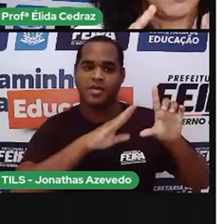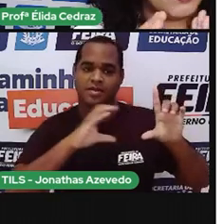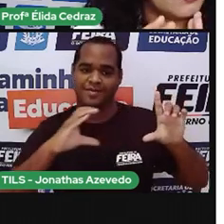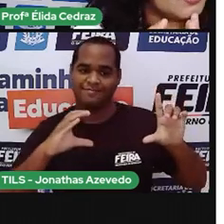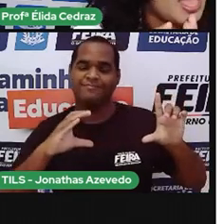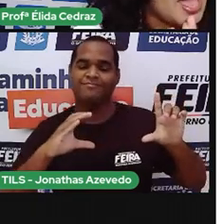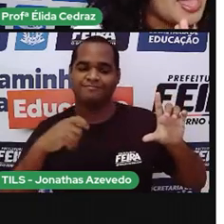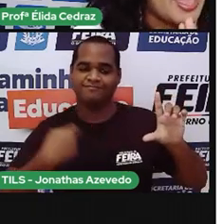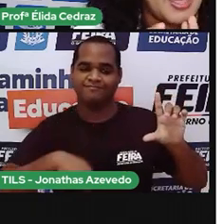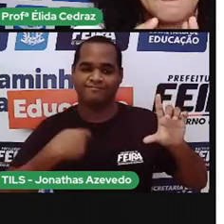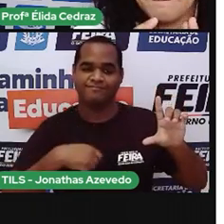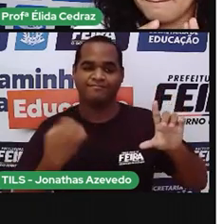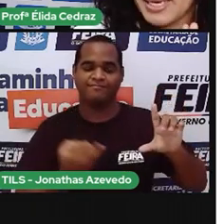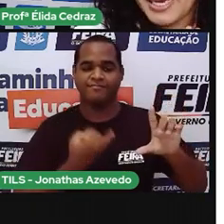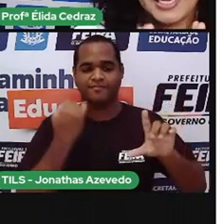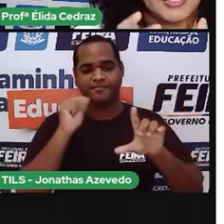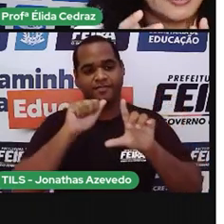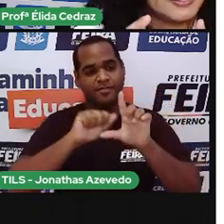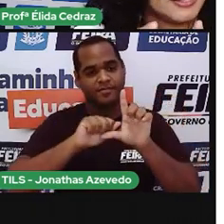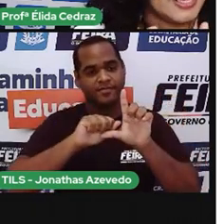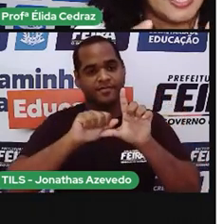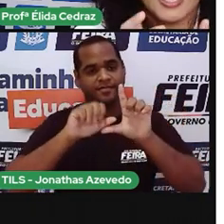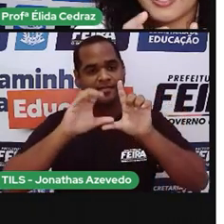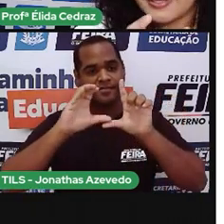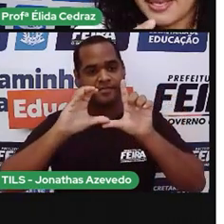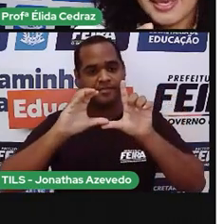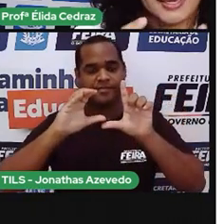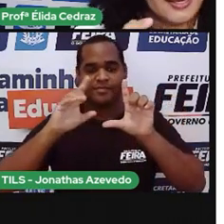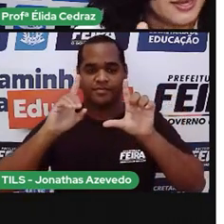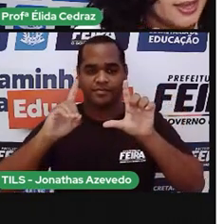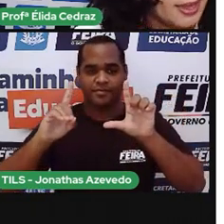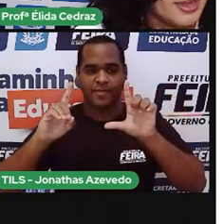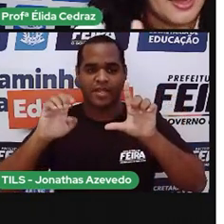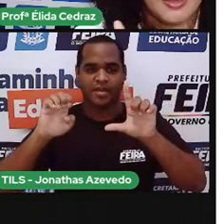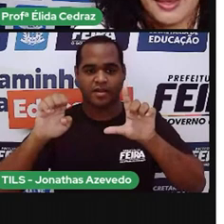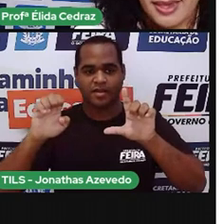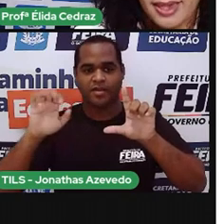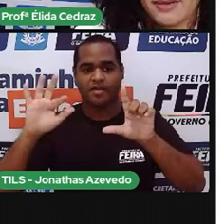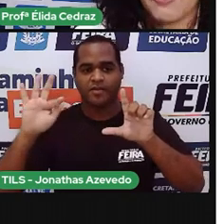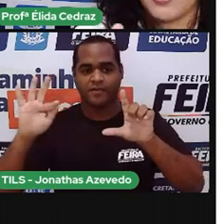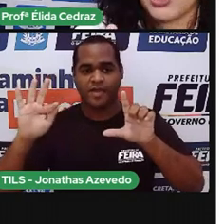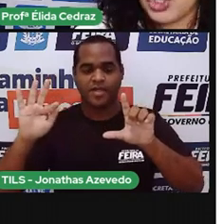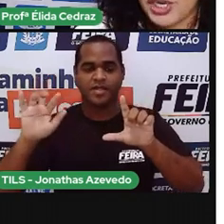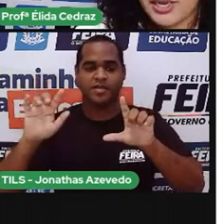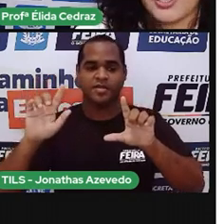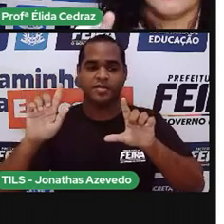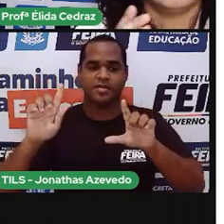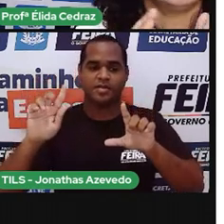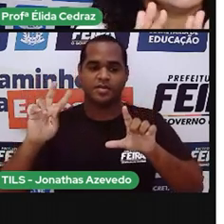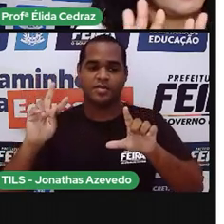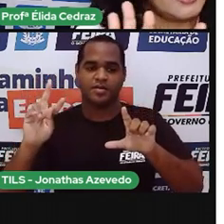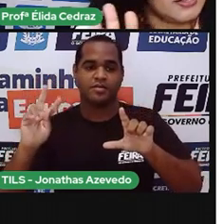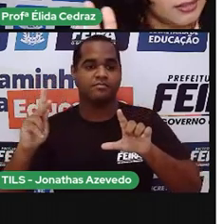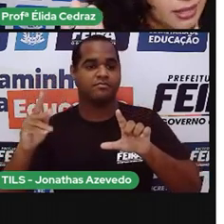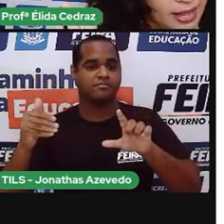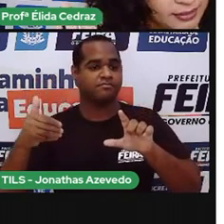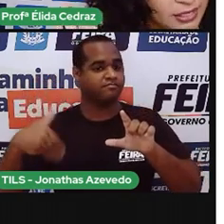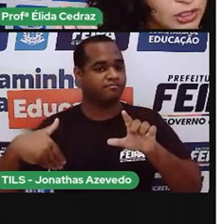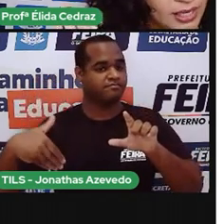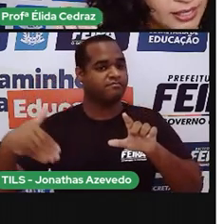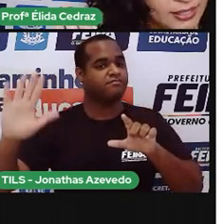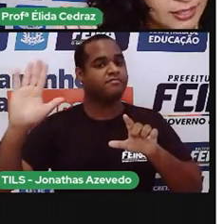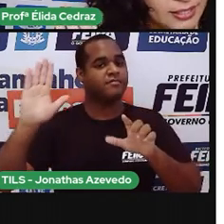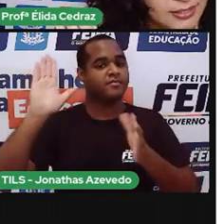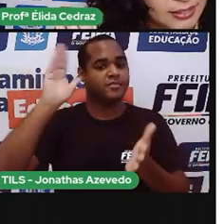alfabeto. A, B, C, D, E, F, G.